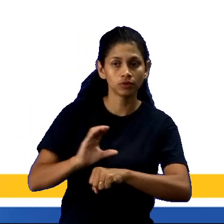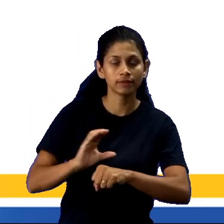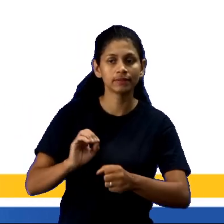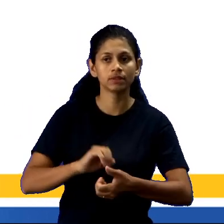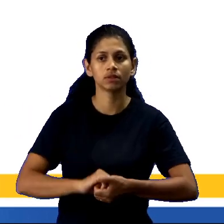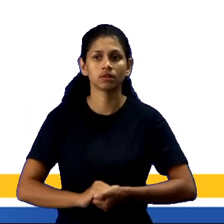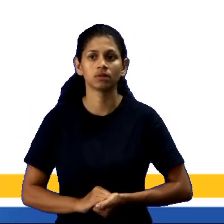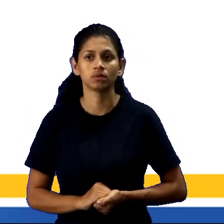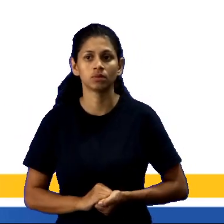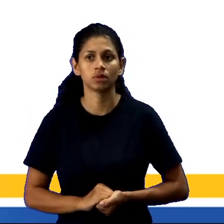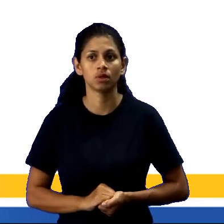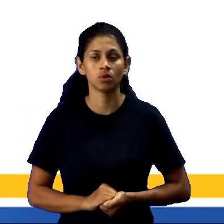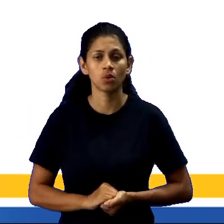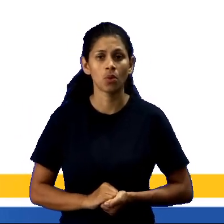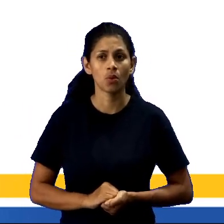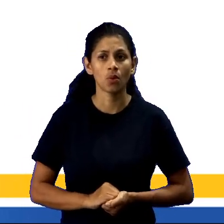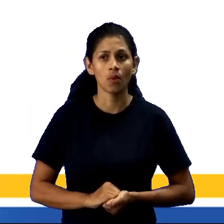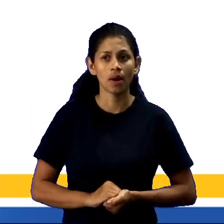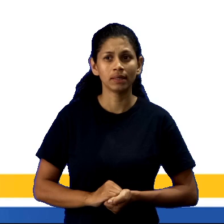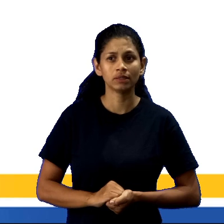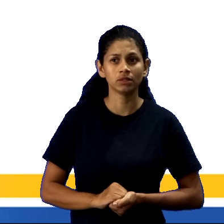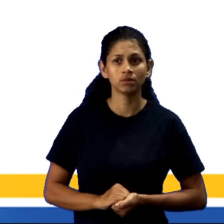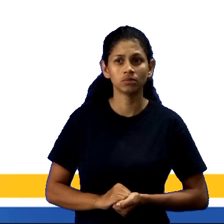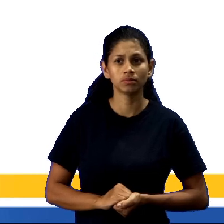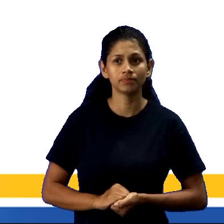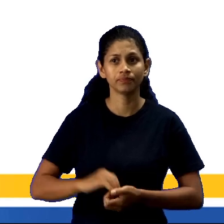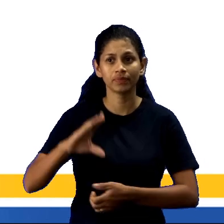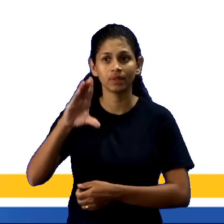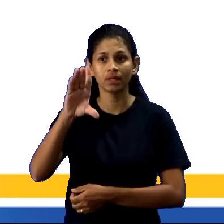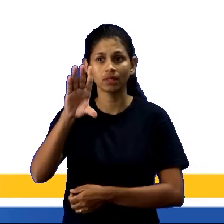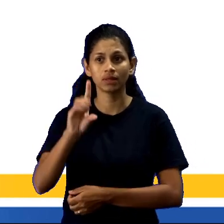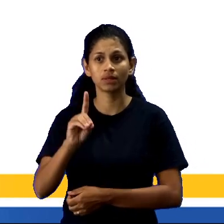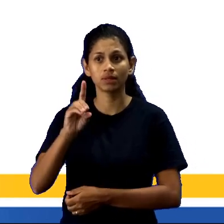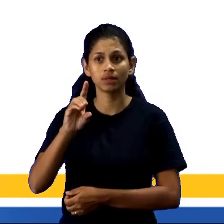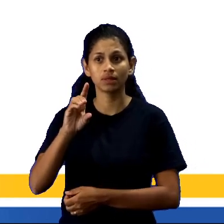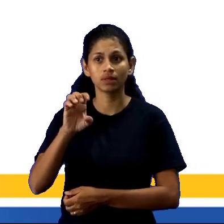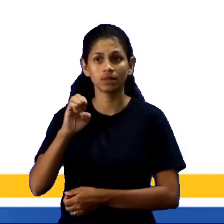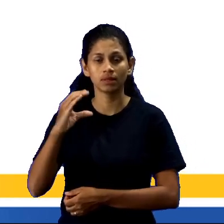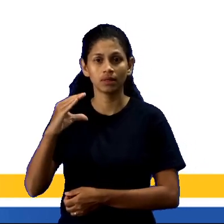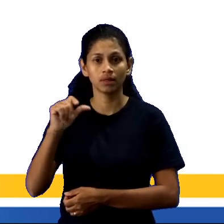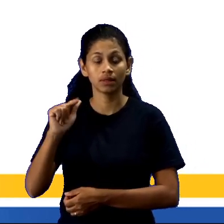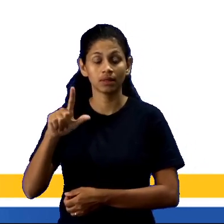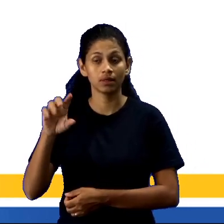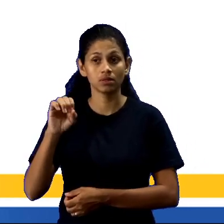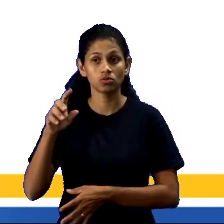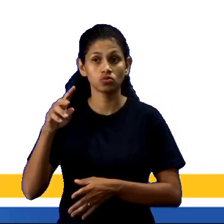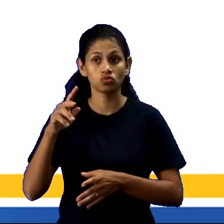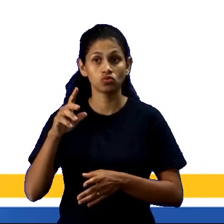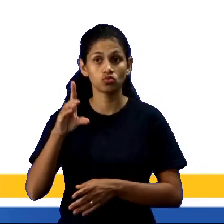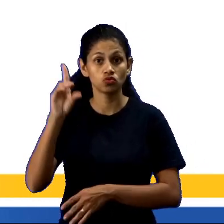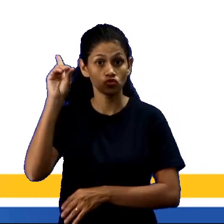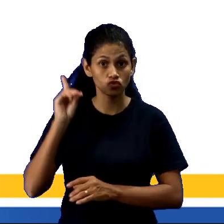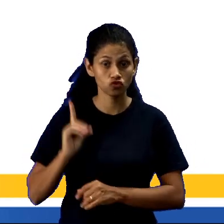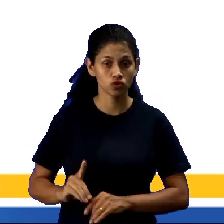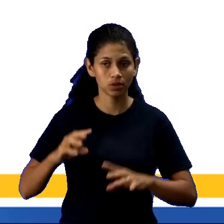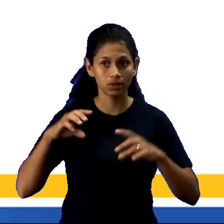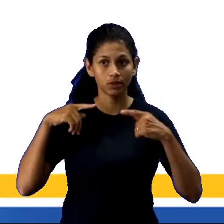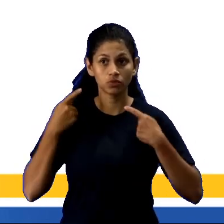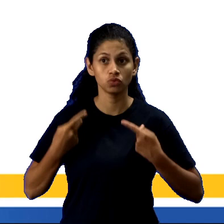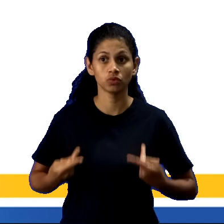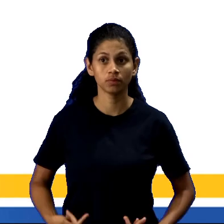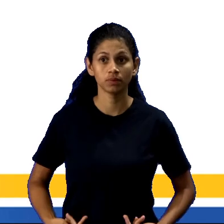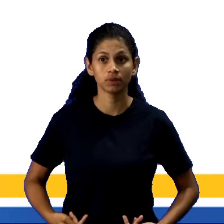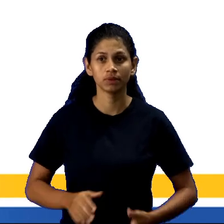Declaração Universal dos Direitos Humanos, temos a imagem do Estatuto da Criança e do Adolescente, que é o ECA, e nós temos